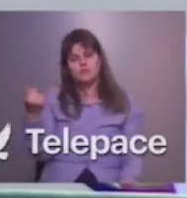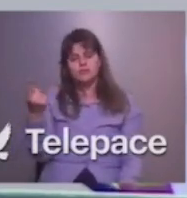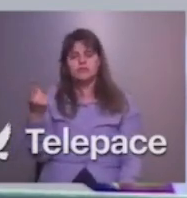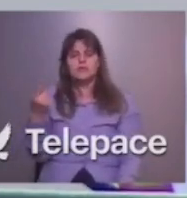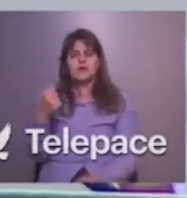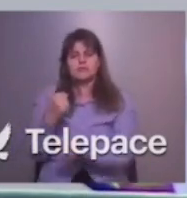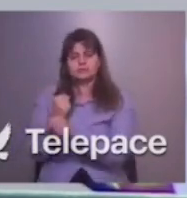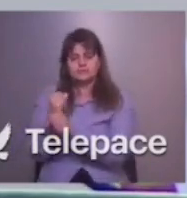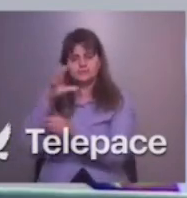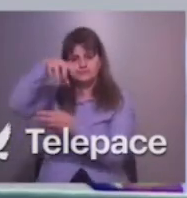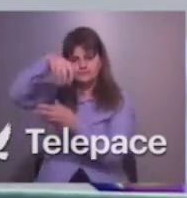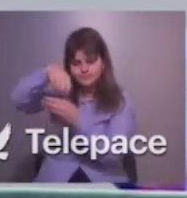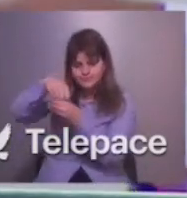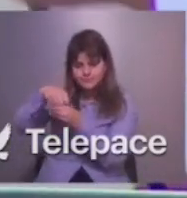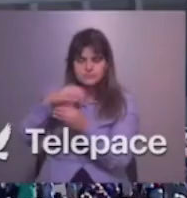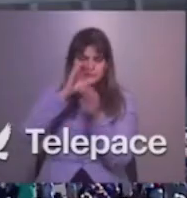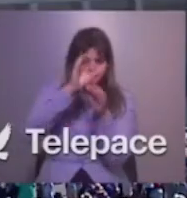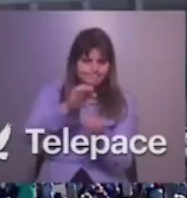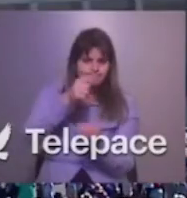ao serviço do vosso povo.